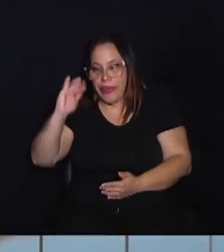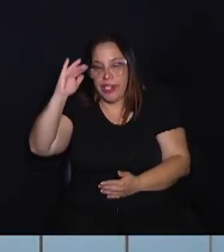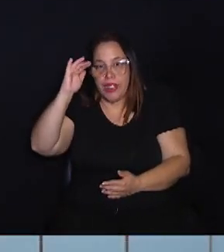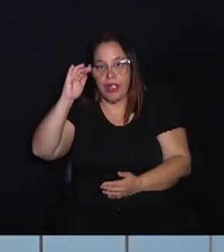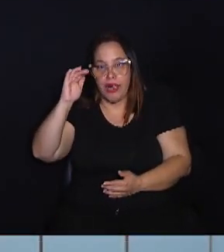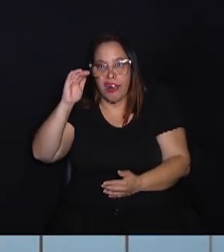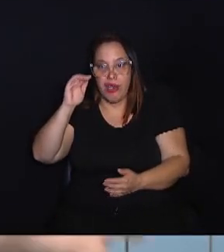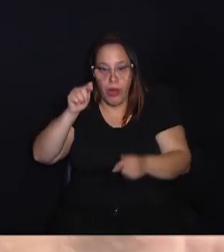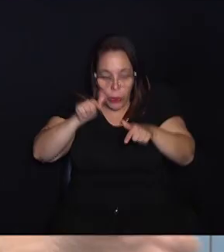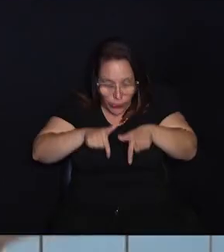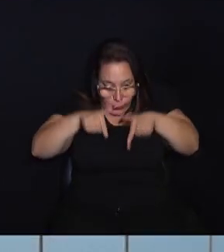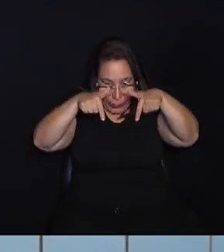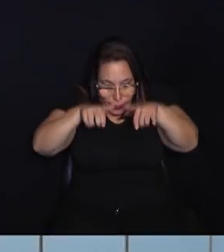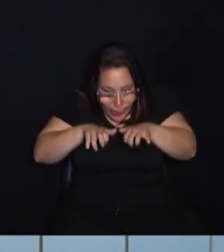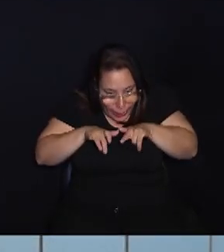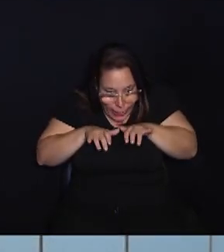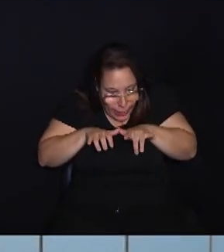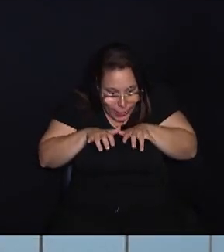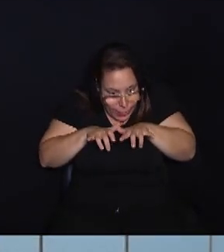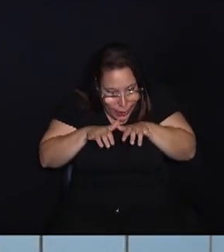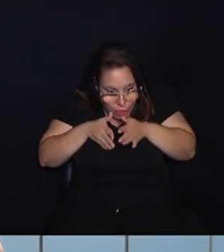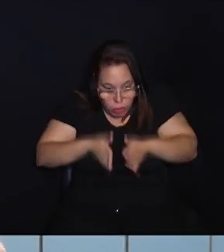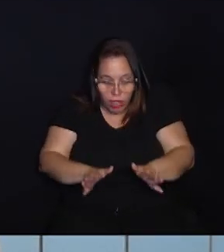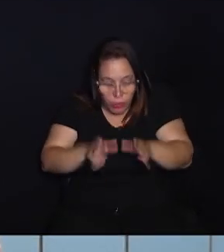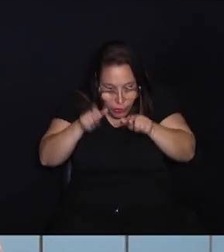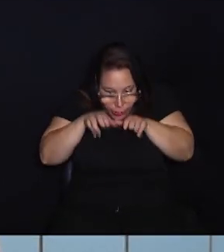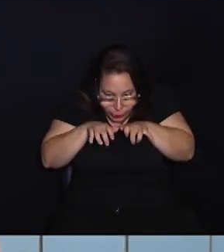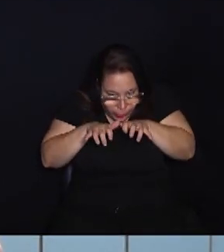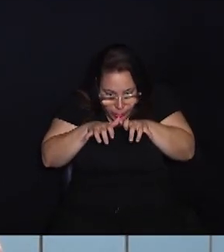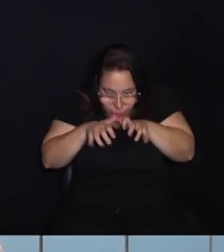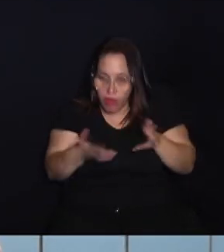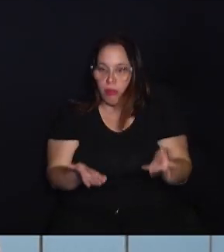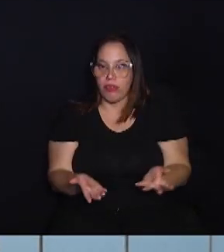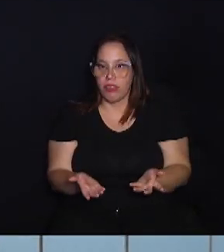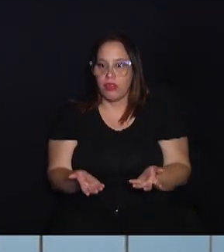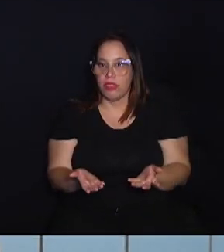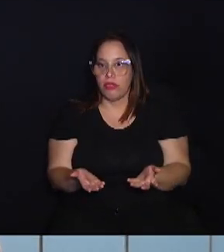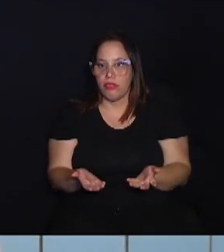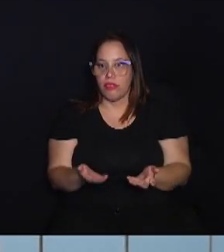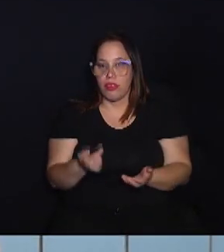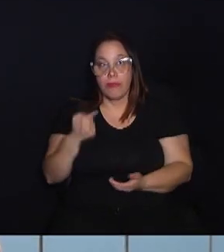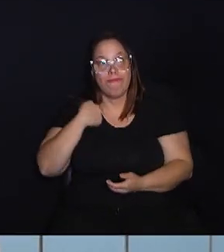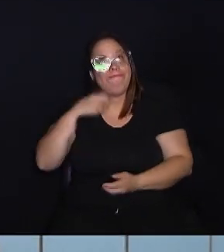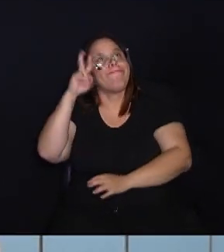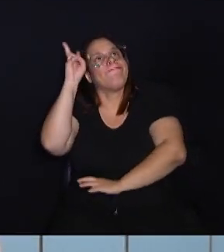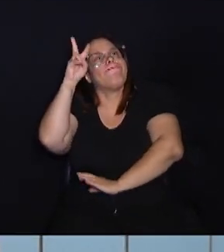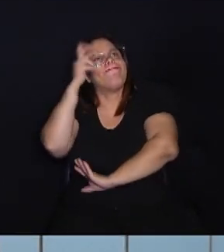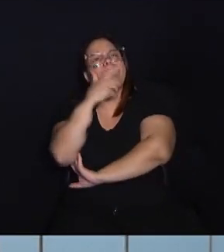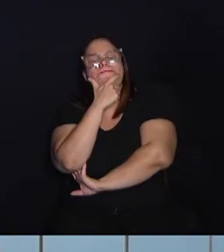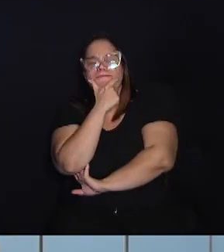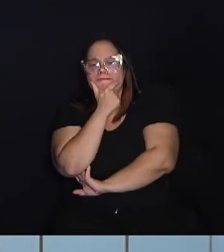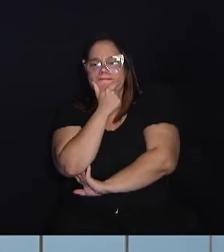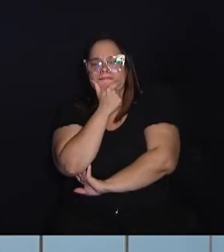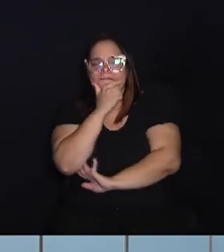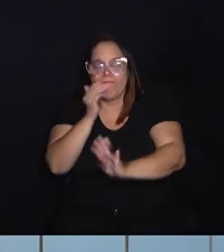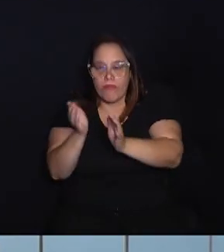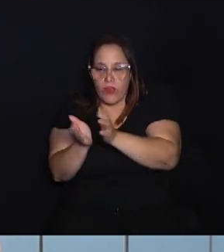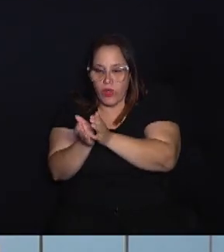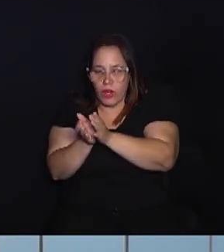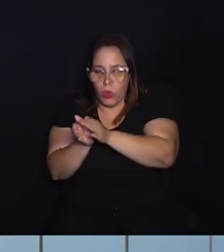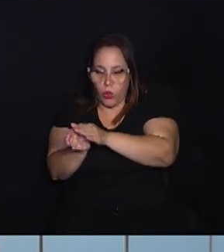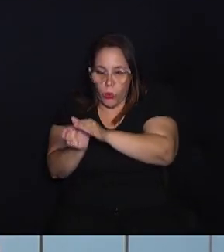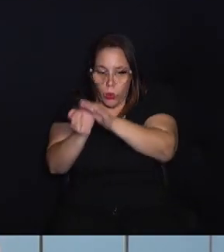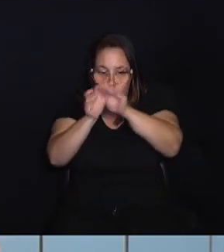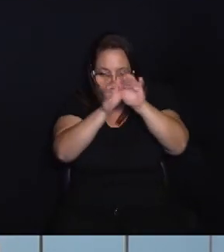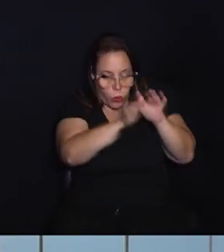nascem plugadas, né? Conectadas no computador. Eu lembro que houve uma transição, uma